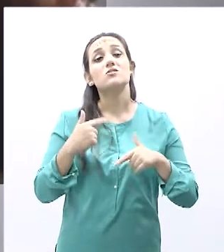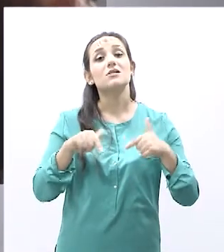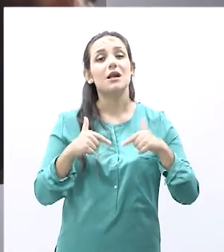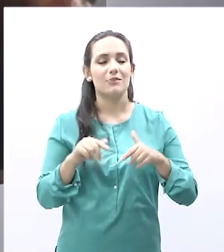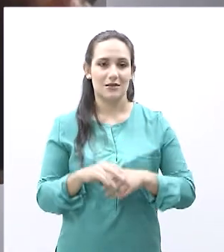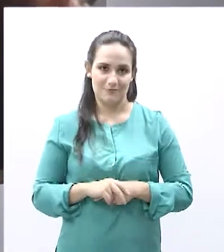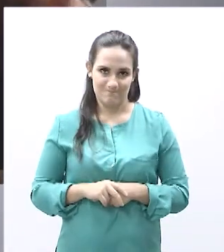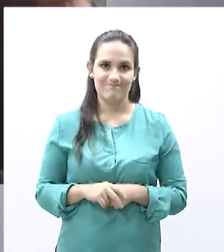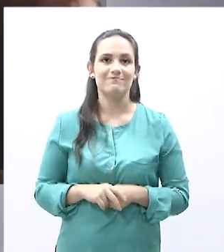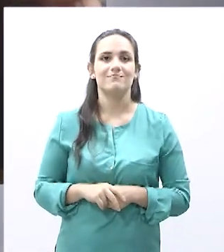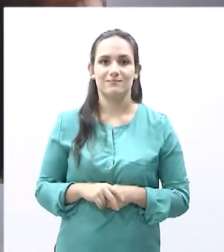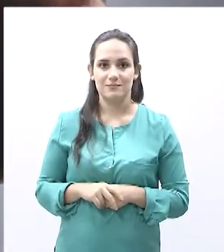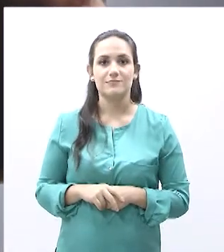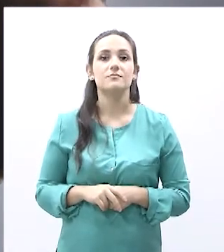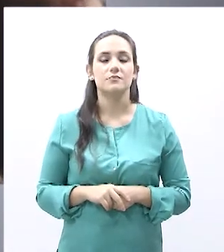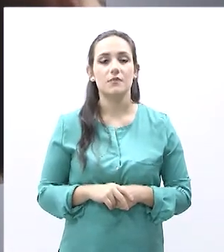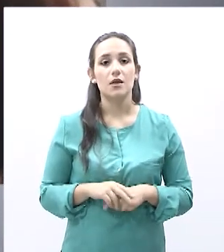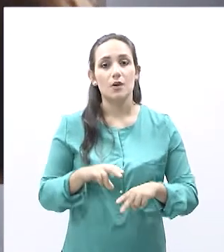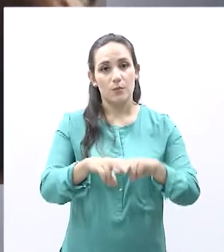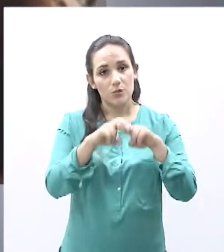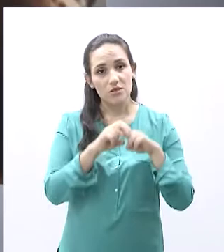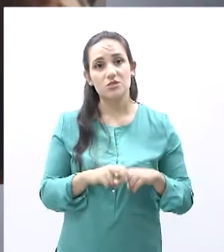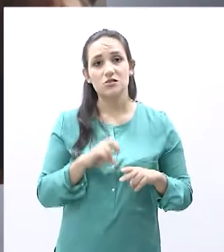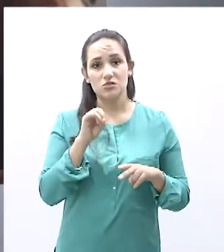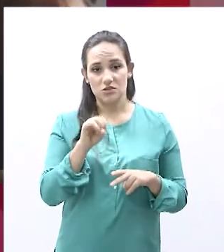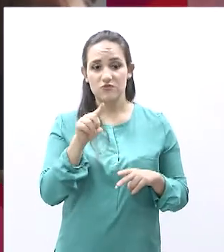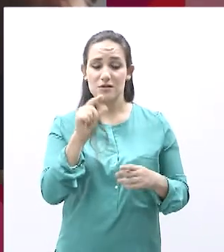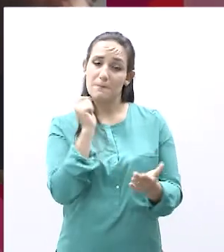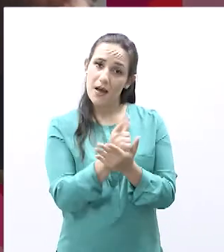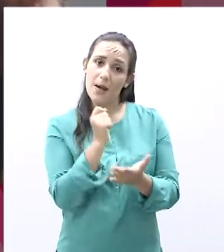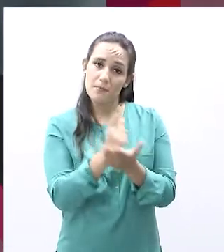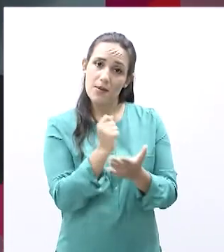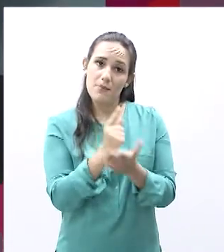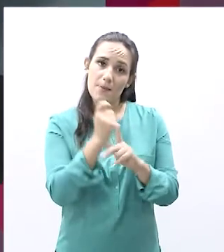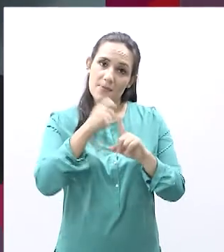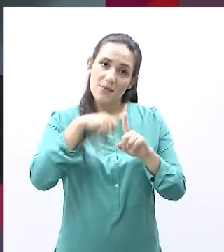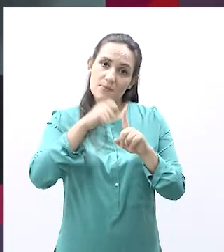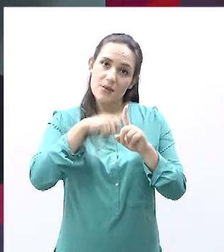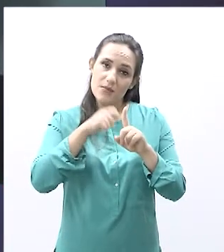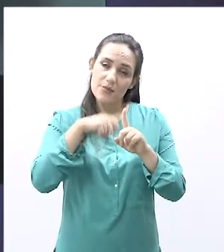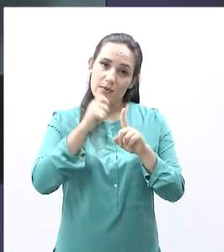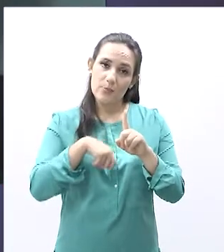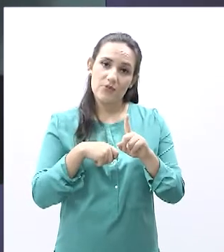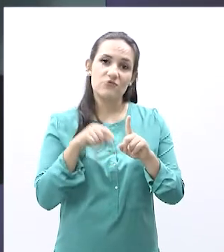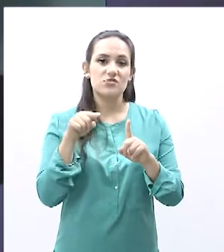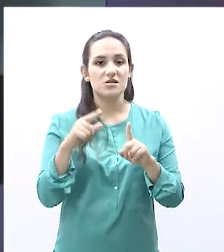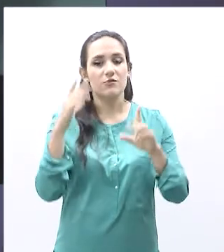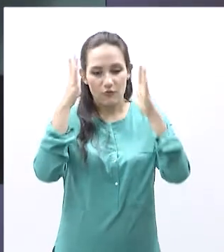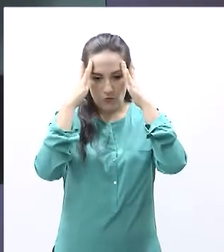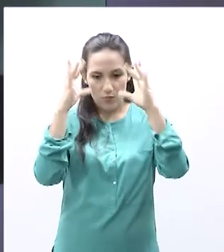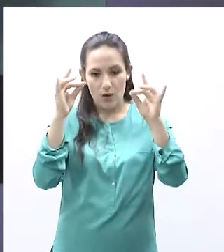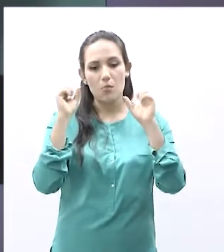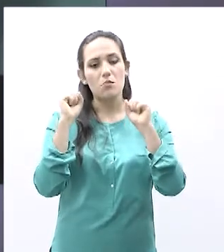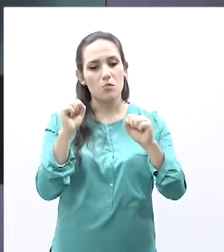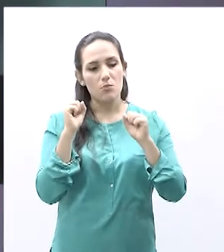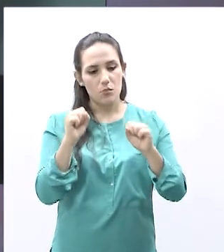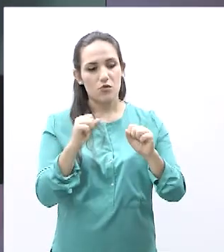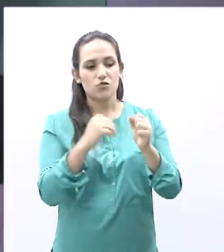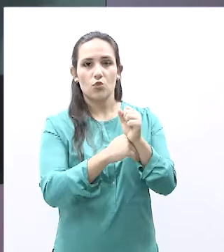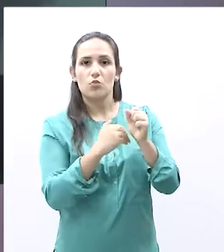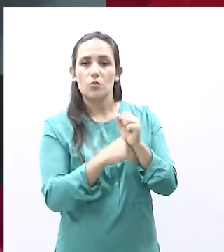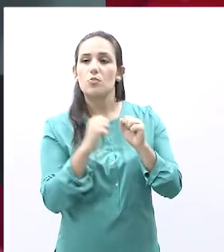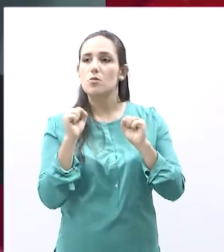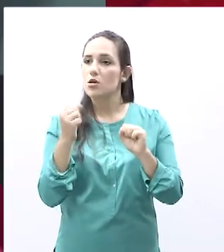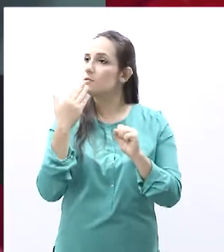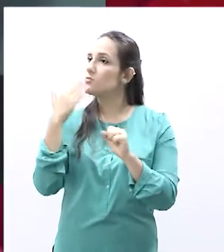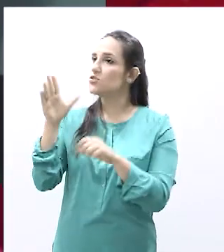que a pessoa exerce. Sim. Então, com esse valor de contribuição, a pessoa está formalizada, pode abrir conta, pode